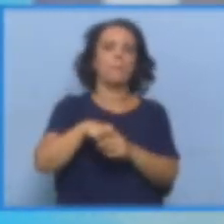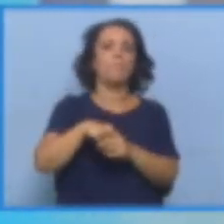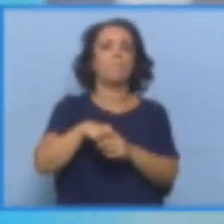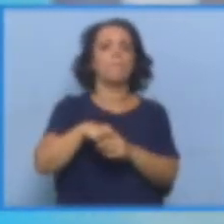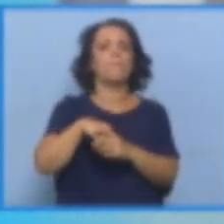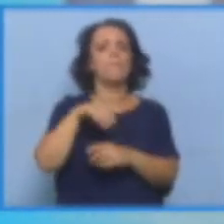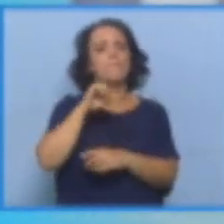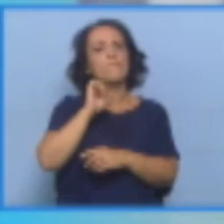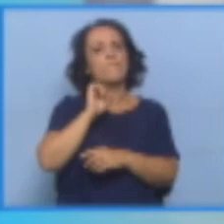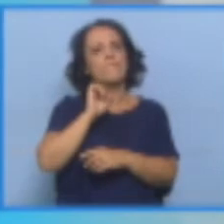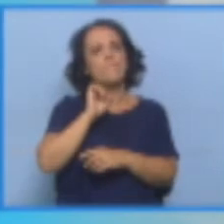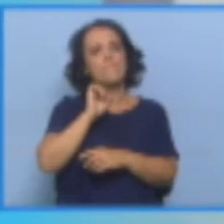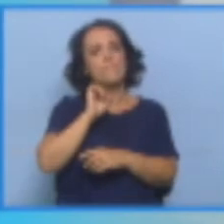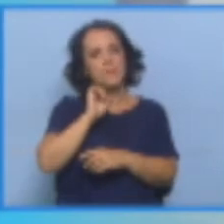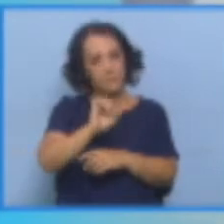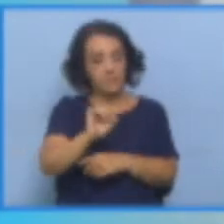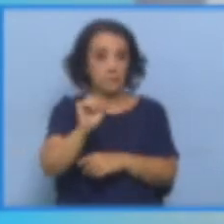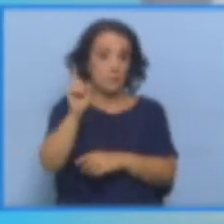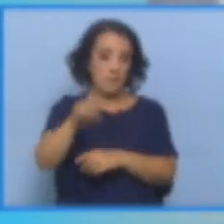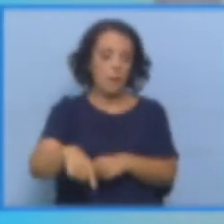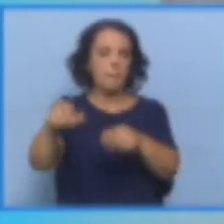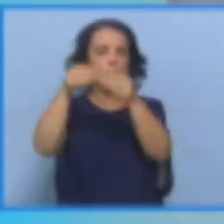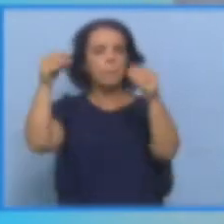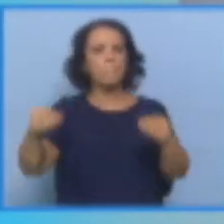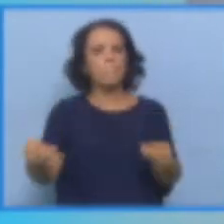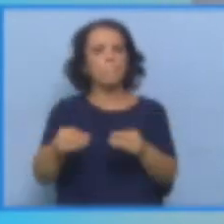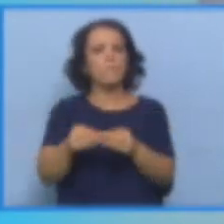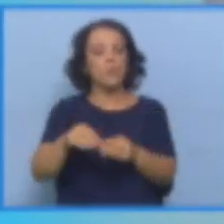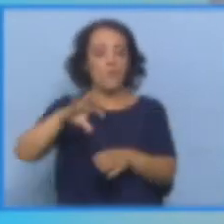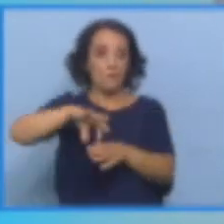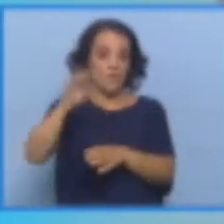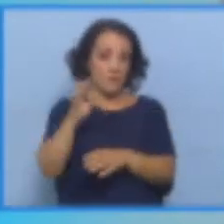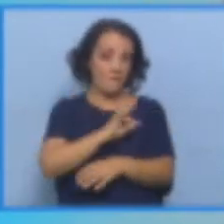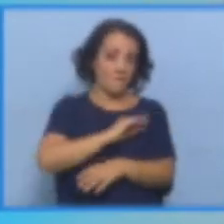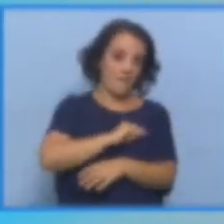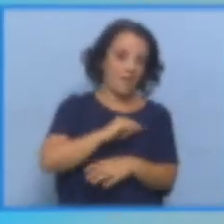enquadrados também pela plataforma da Fundação Fé e Cooperação,